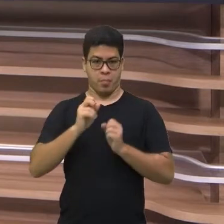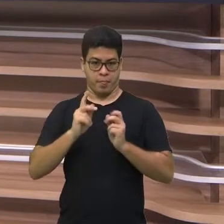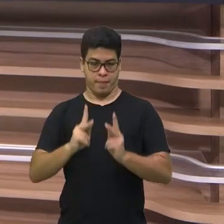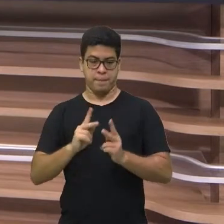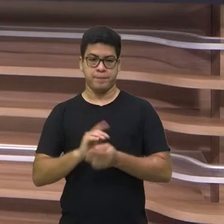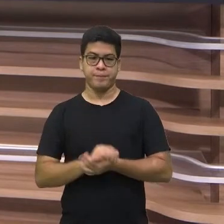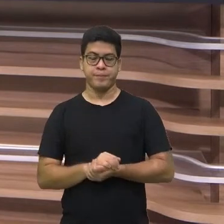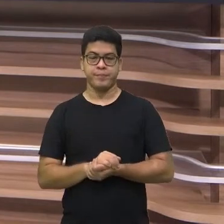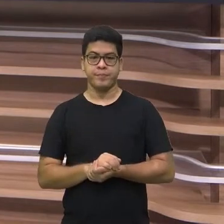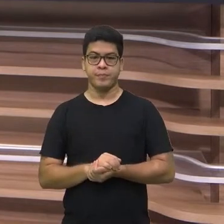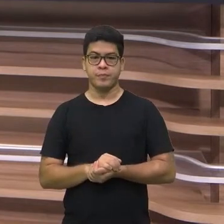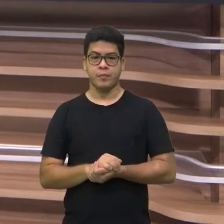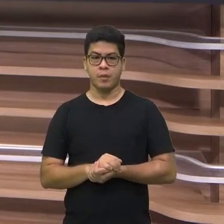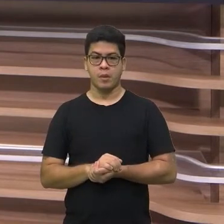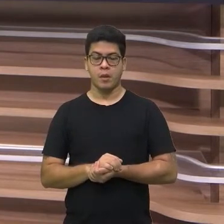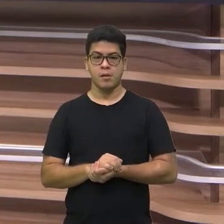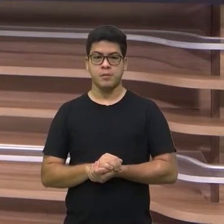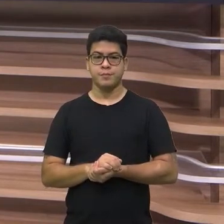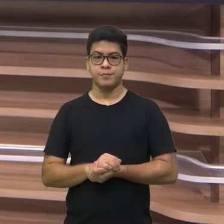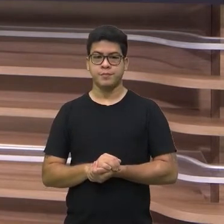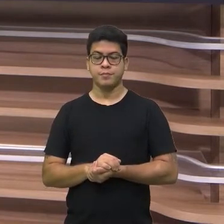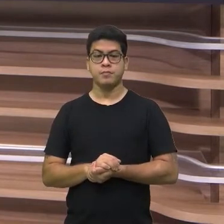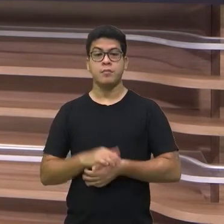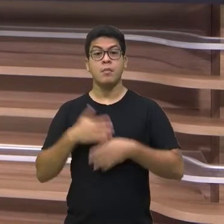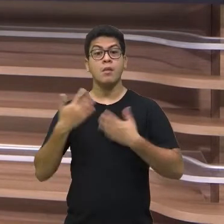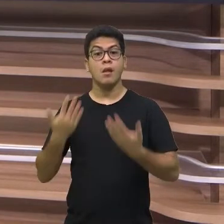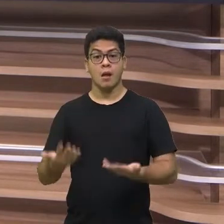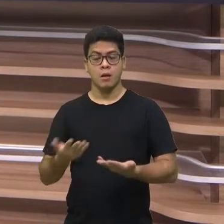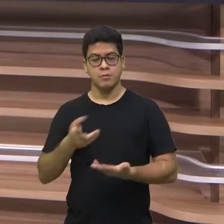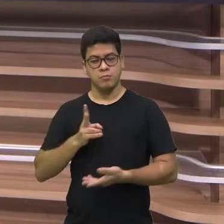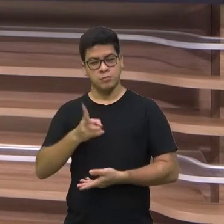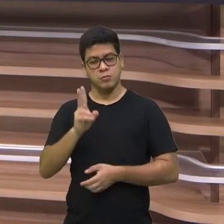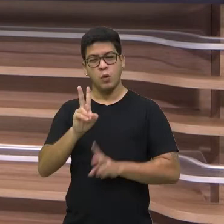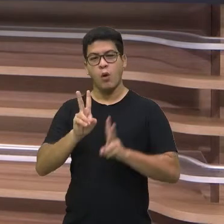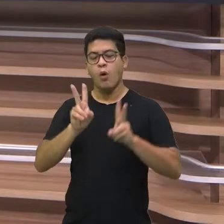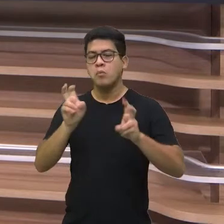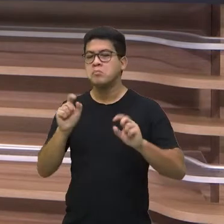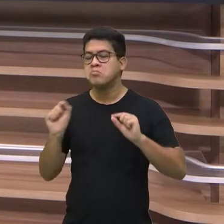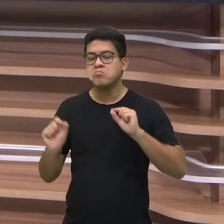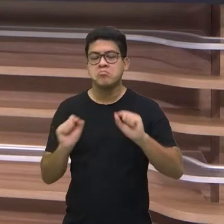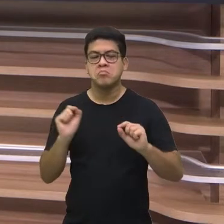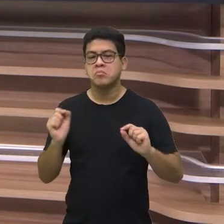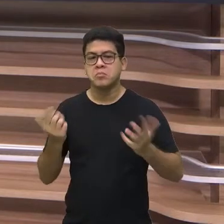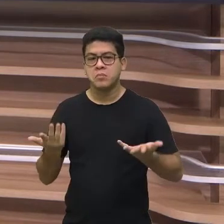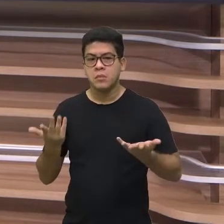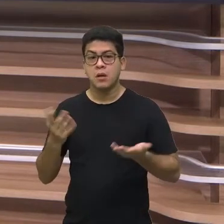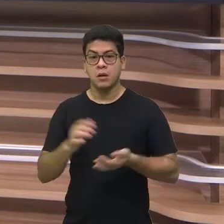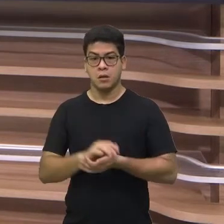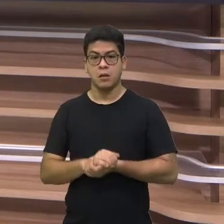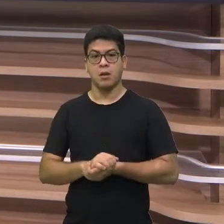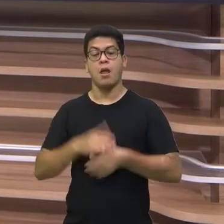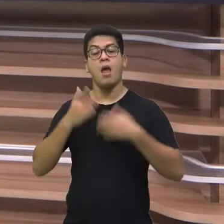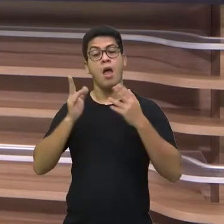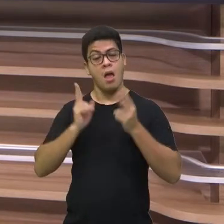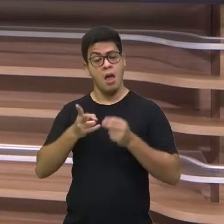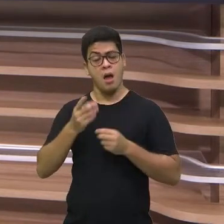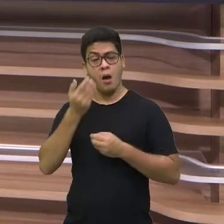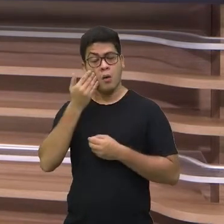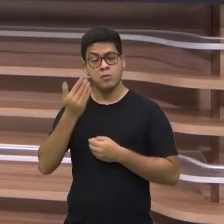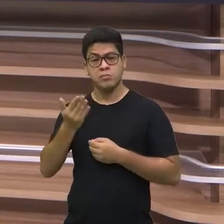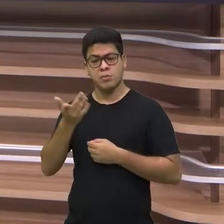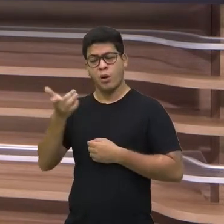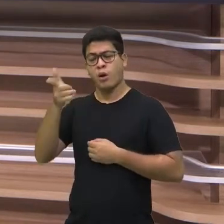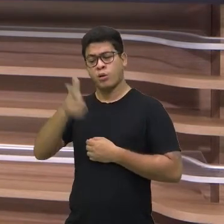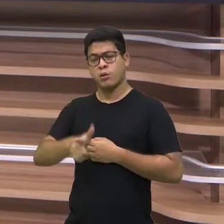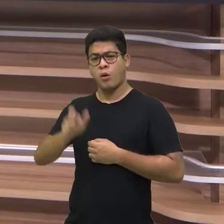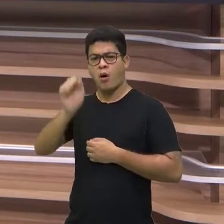equipotenciais. Vamos lá então? Agora vamos seguir adiante falando certo? Dessa situação novamente. Olha, vamos mostrar